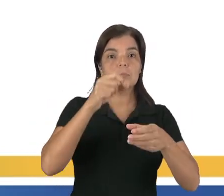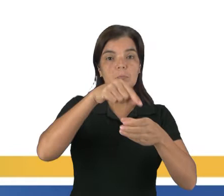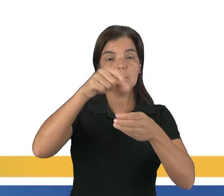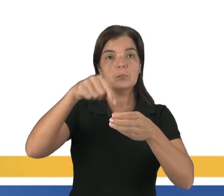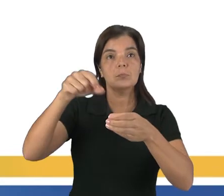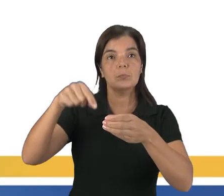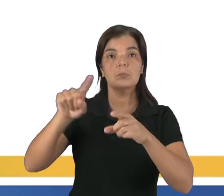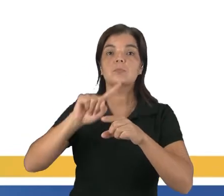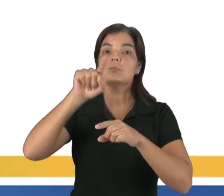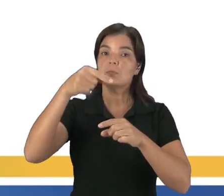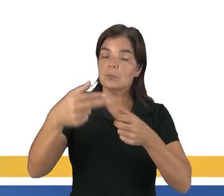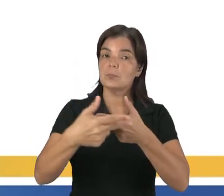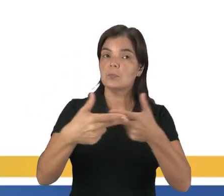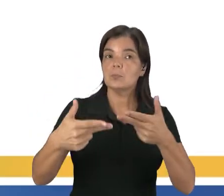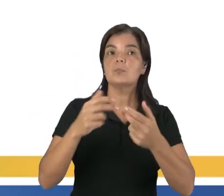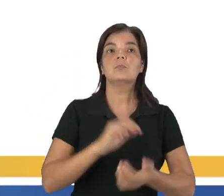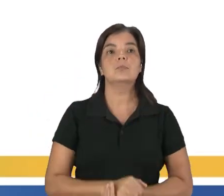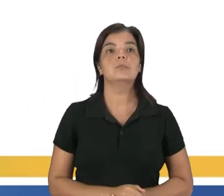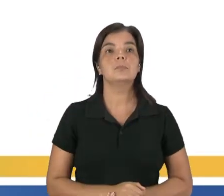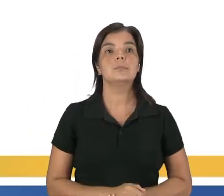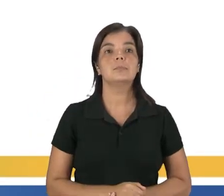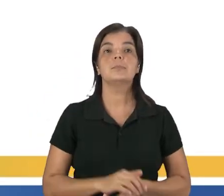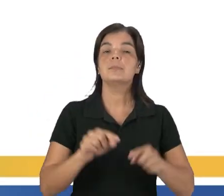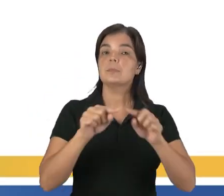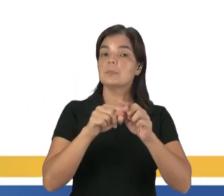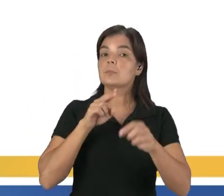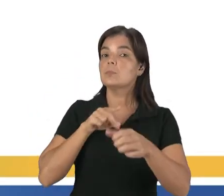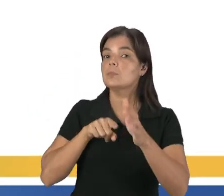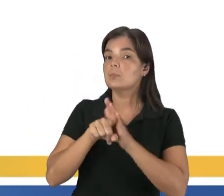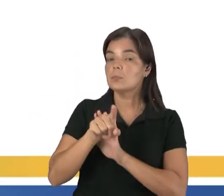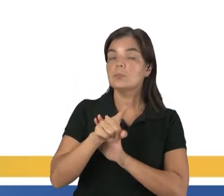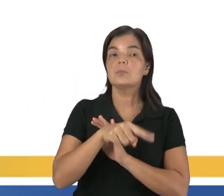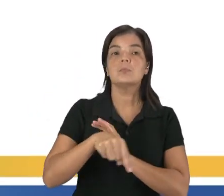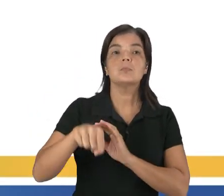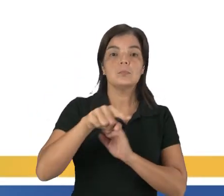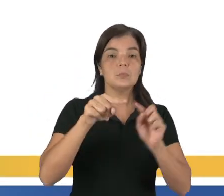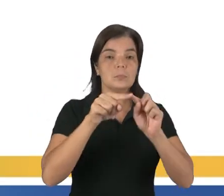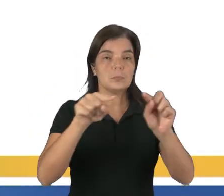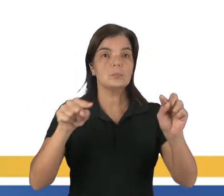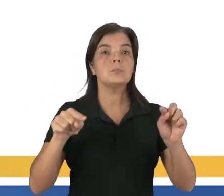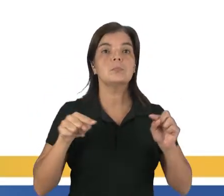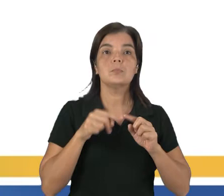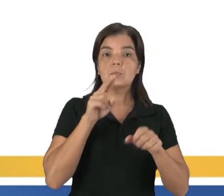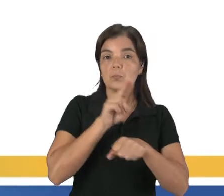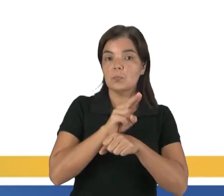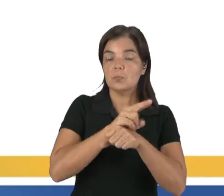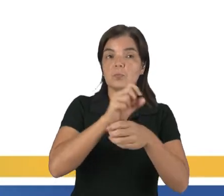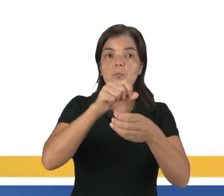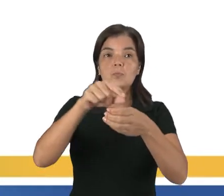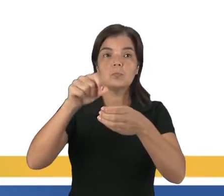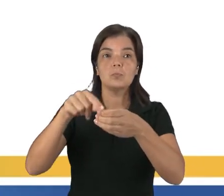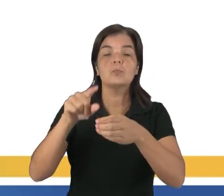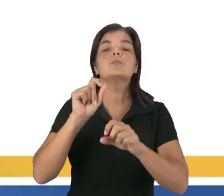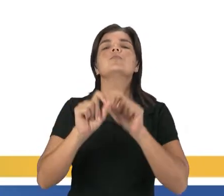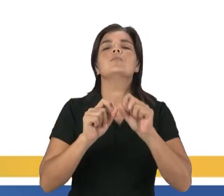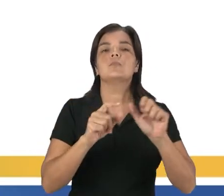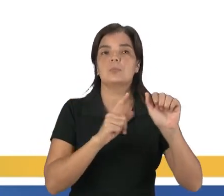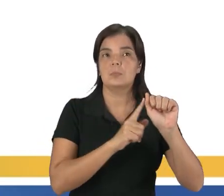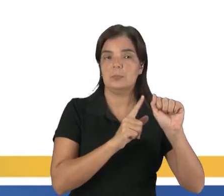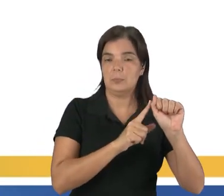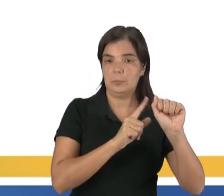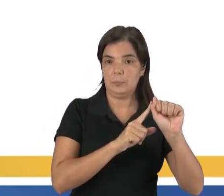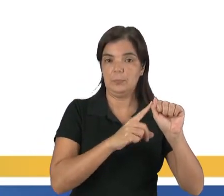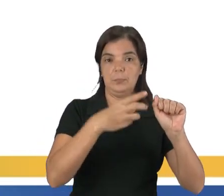plantar salsinhas e outros temperos, né? Aí eu pergunto a vocês, a área reservada para o plantio é